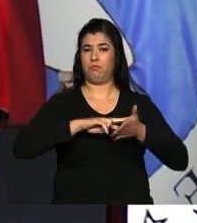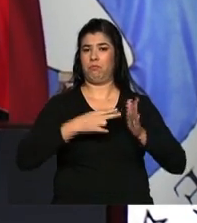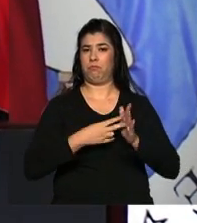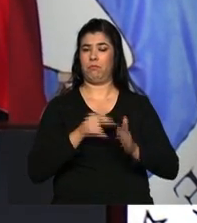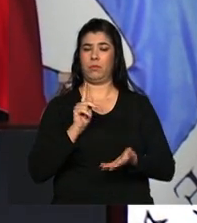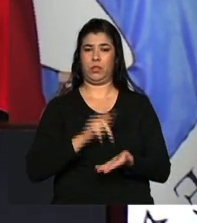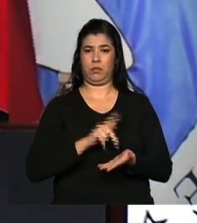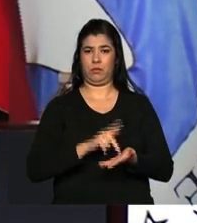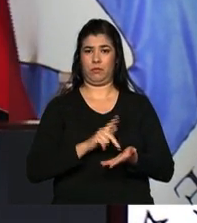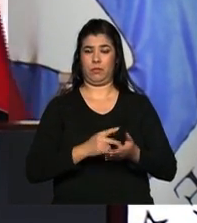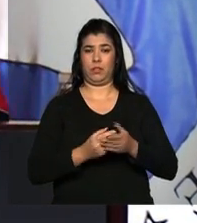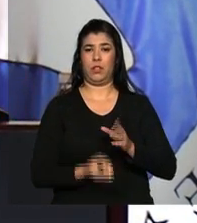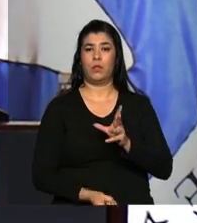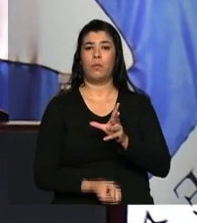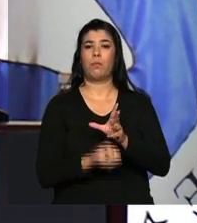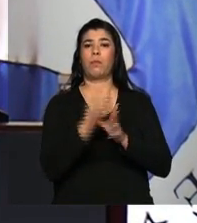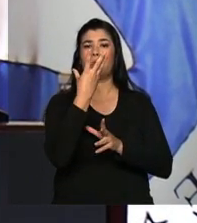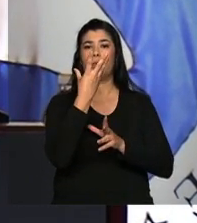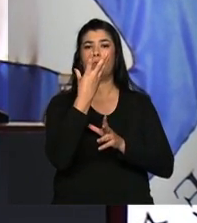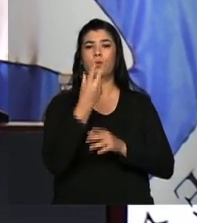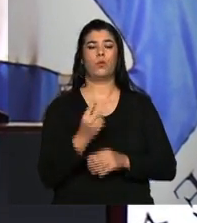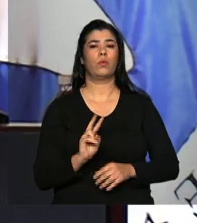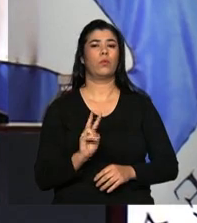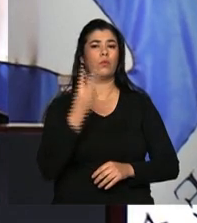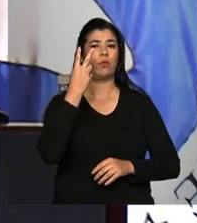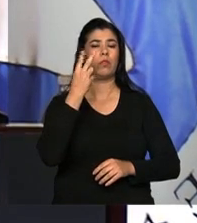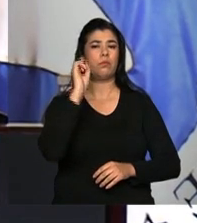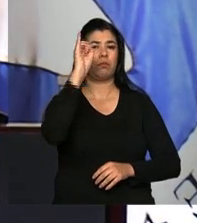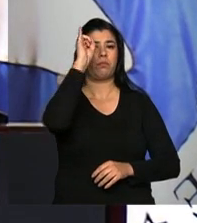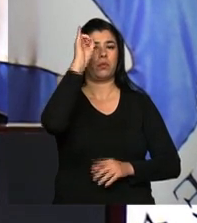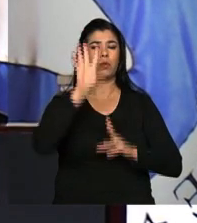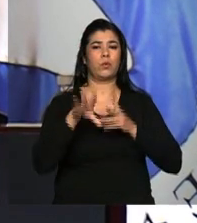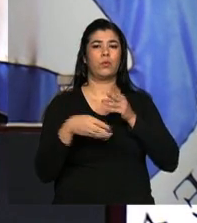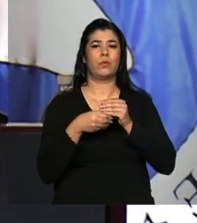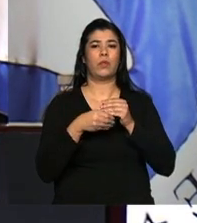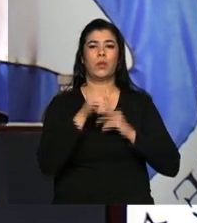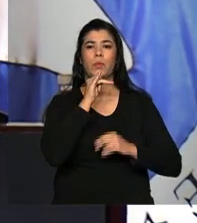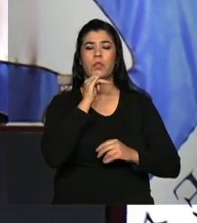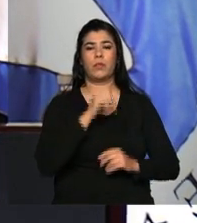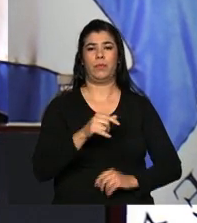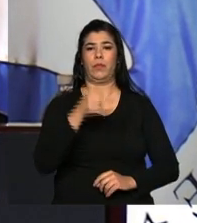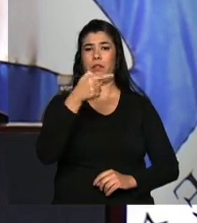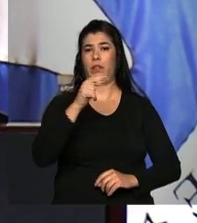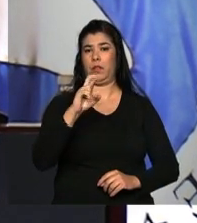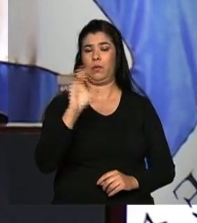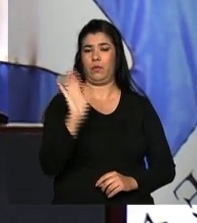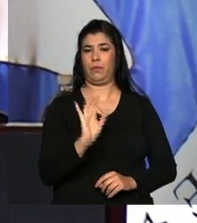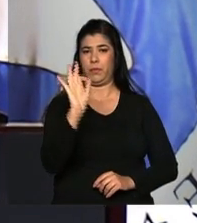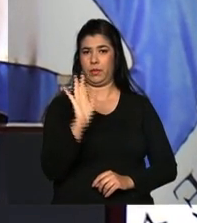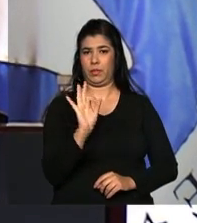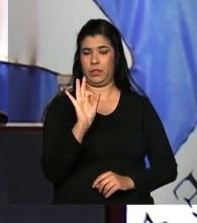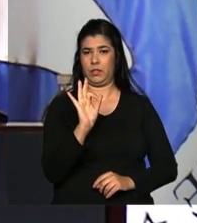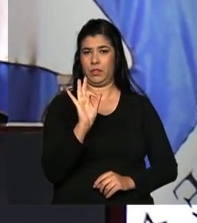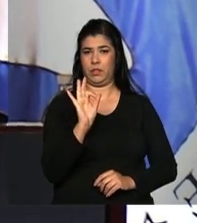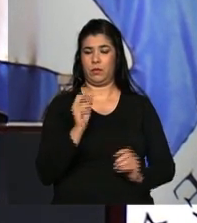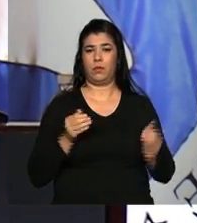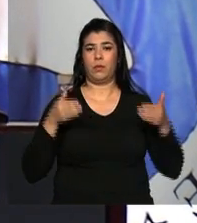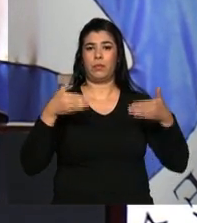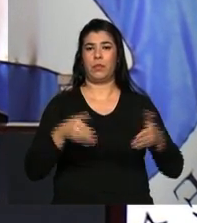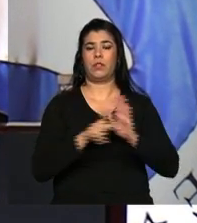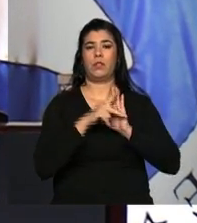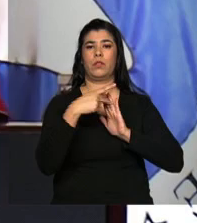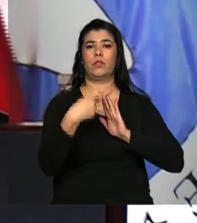significativa de produtos de valor agregado. Por exemplo, 75% de